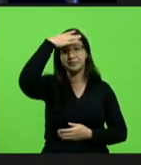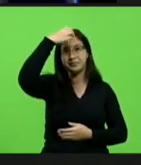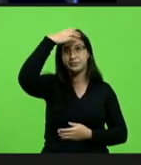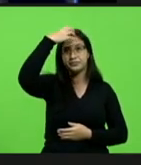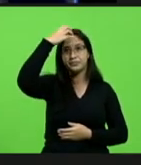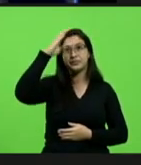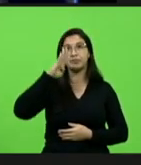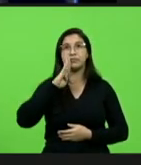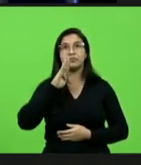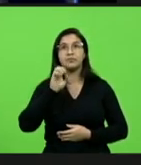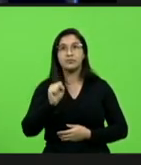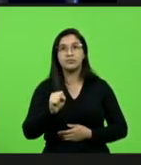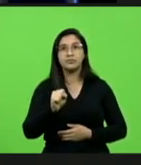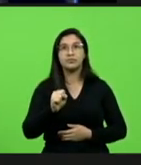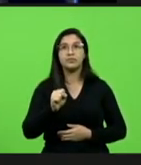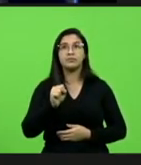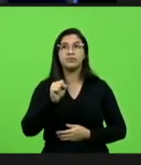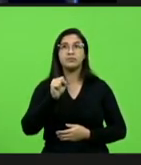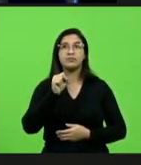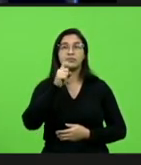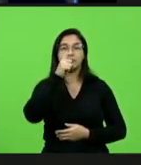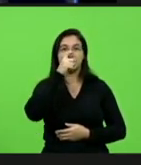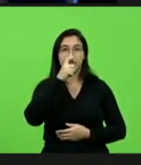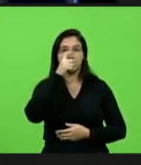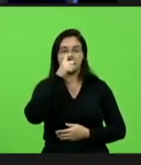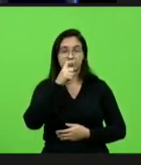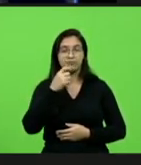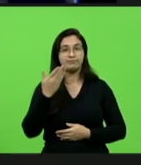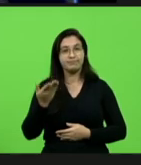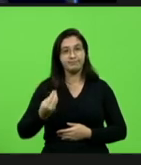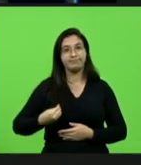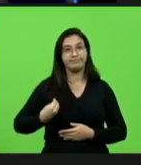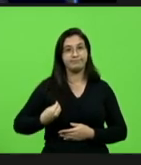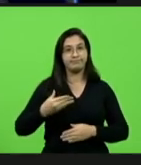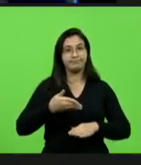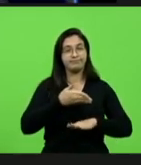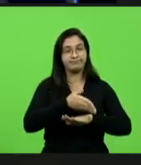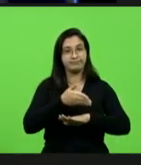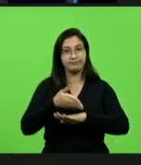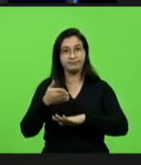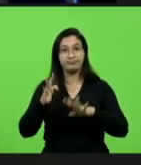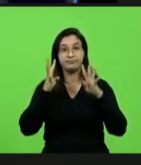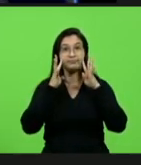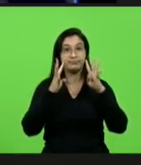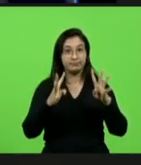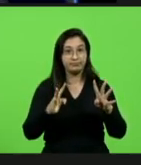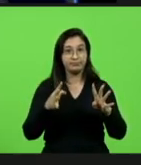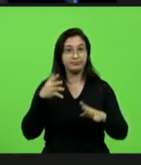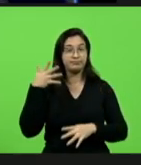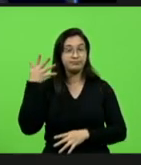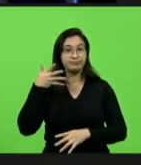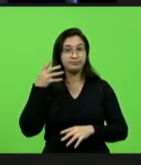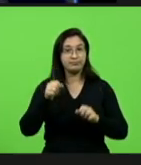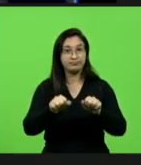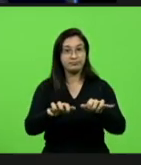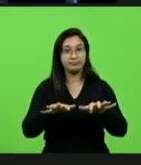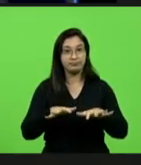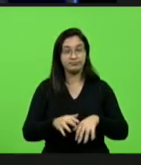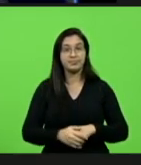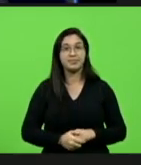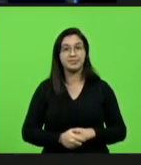Bruno Souza, Maurício Kudilac, que estão aqui conosco, acompanhando atentamente. Vossas Excelências terão que ter um pouco